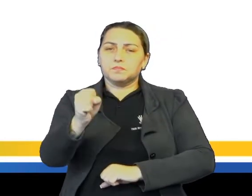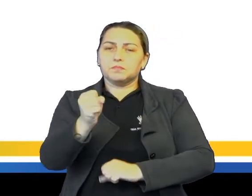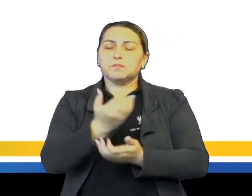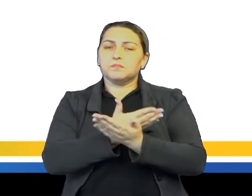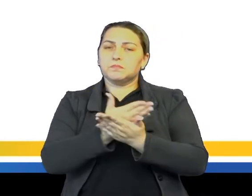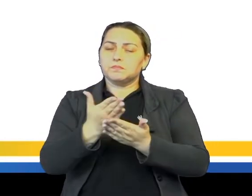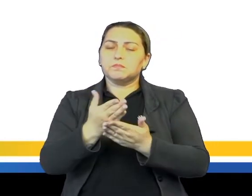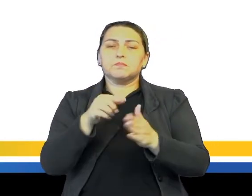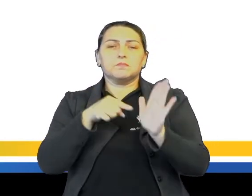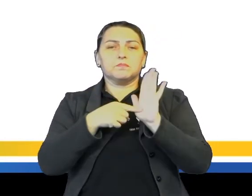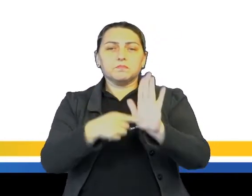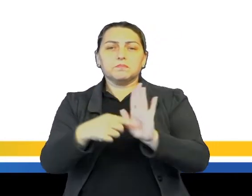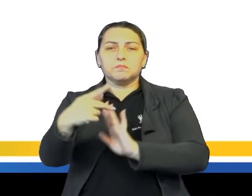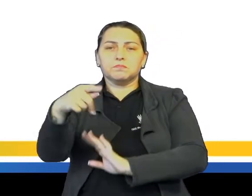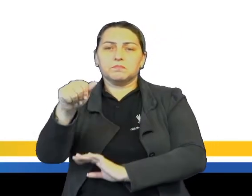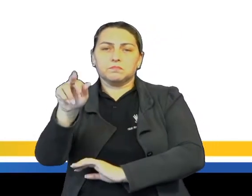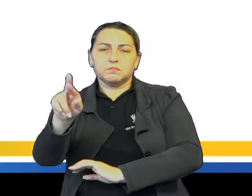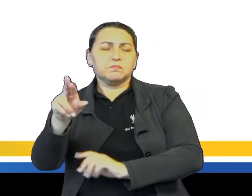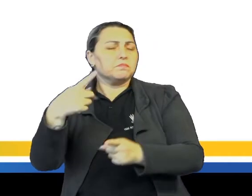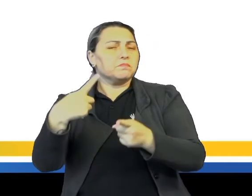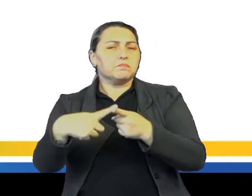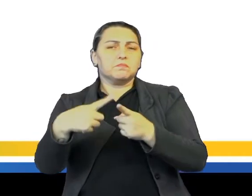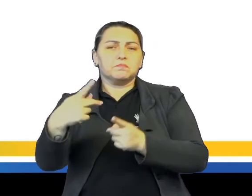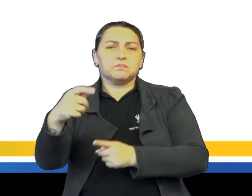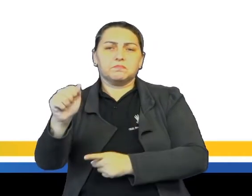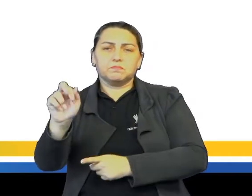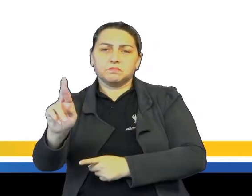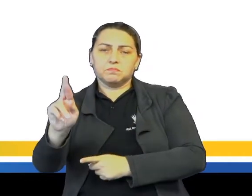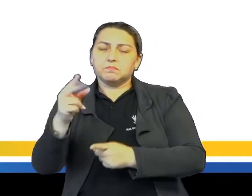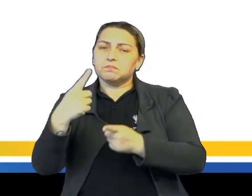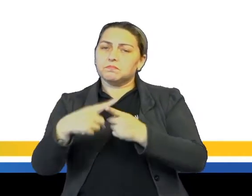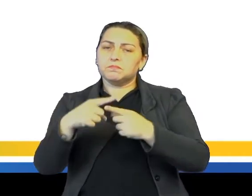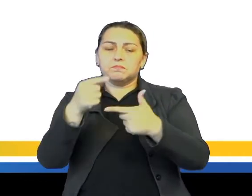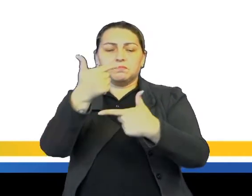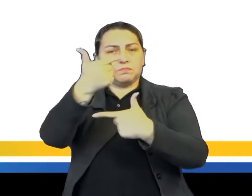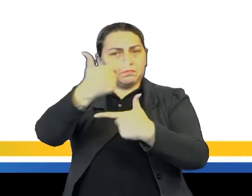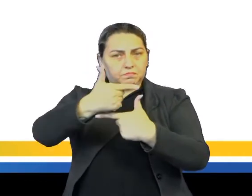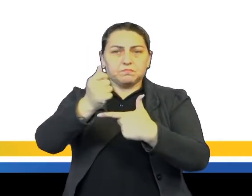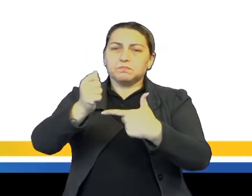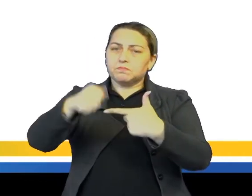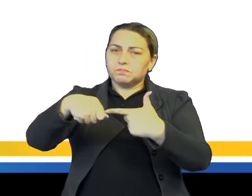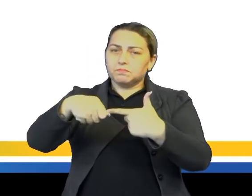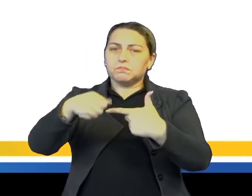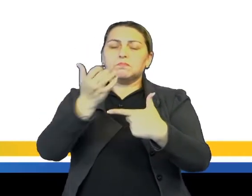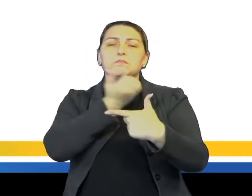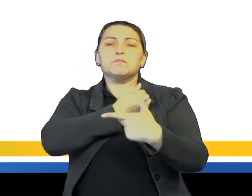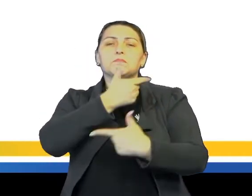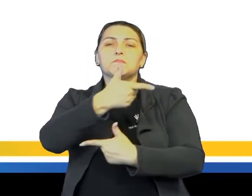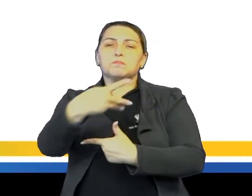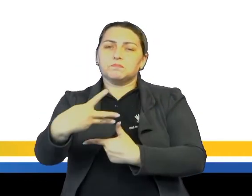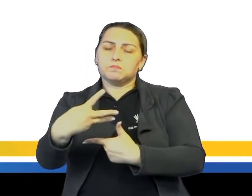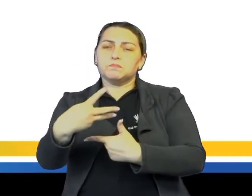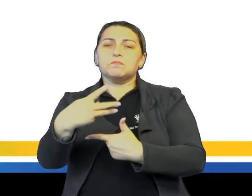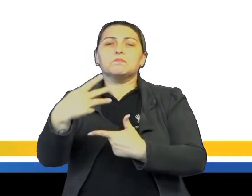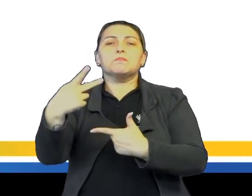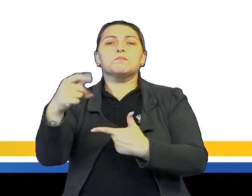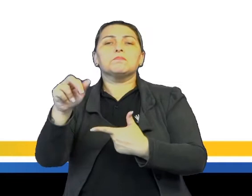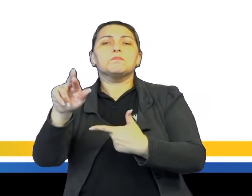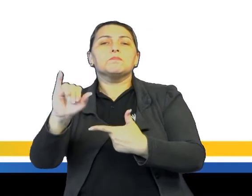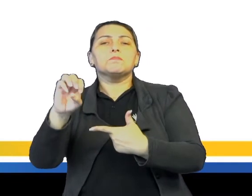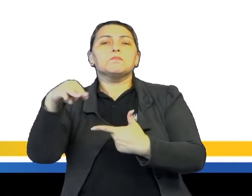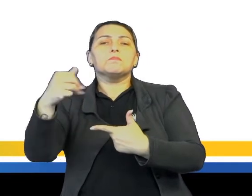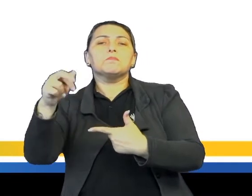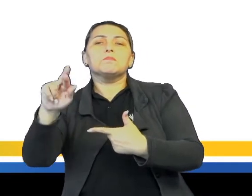comecei indicando ali que ele é par. Por que que ele é par? Porque ele divide por 2. E o número 23, ele é par ou ele é